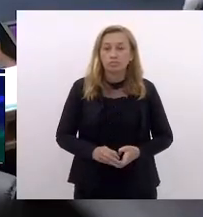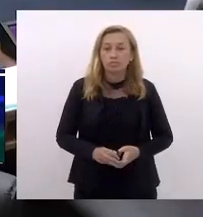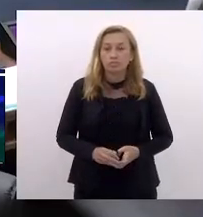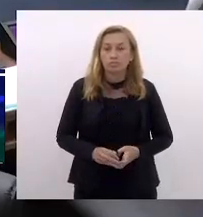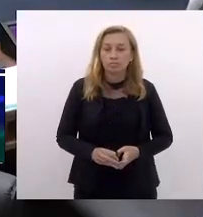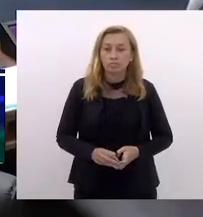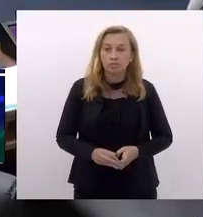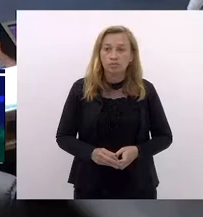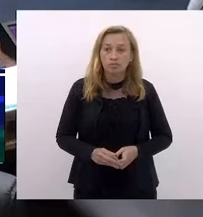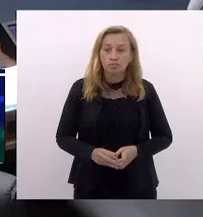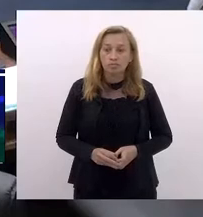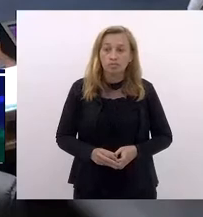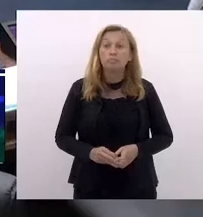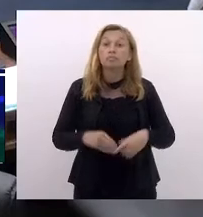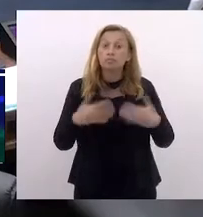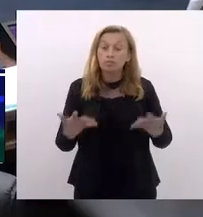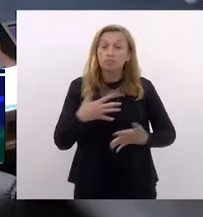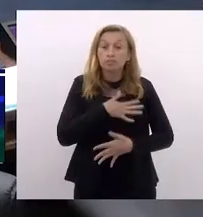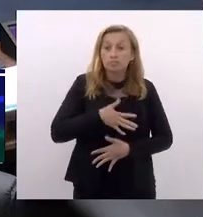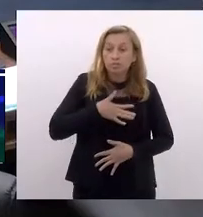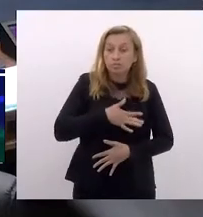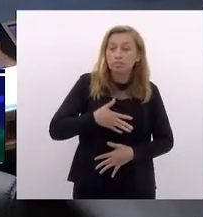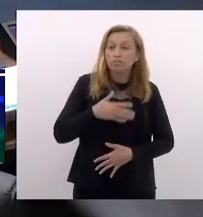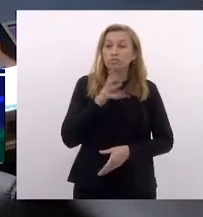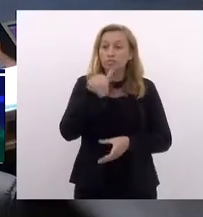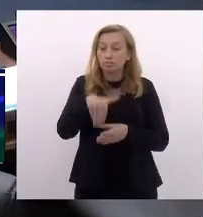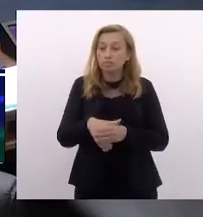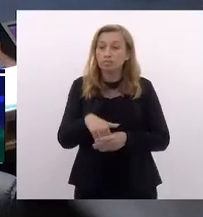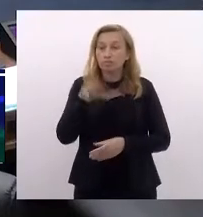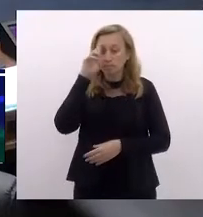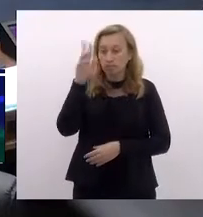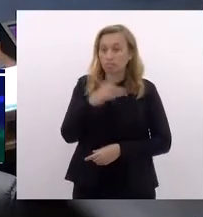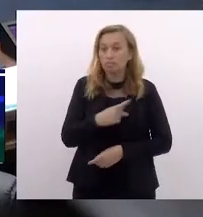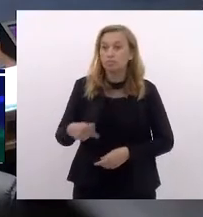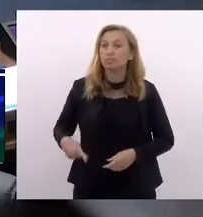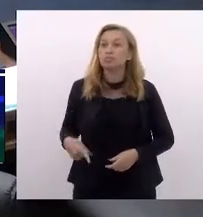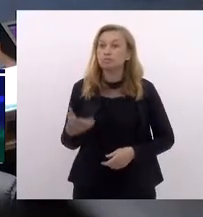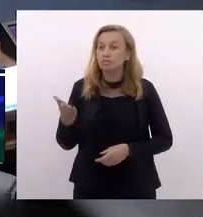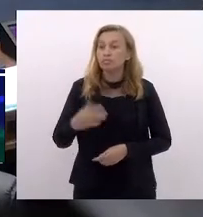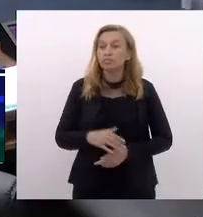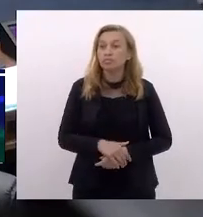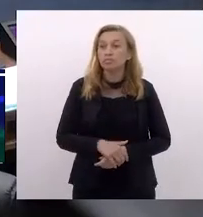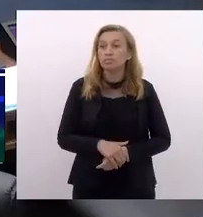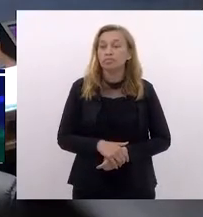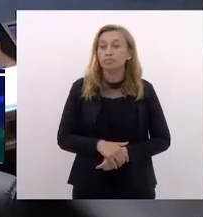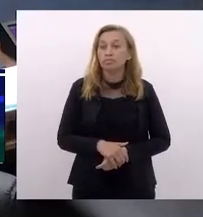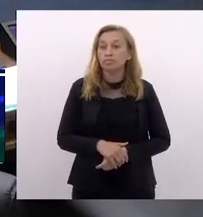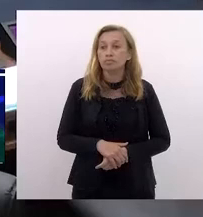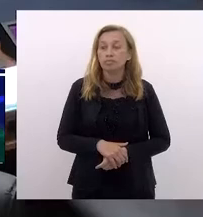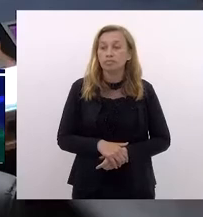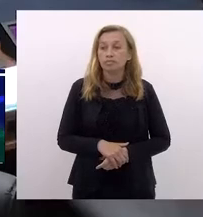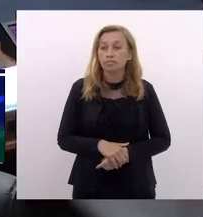bom então gostaria de consignar meu voto Presidente você é